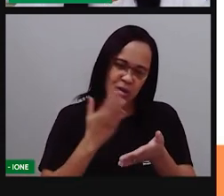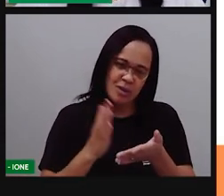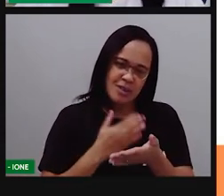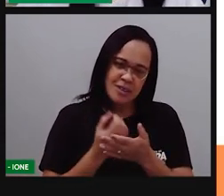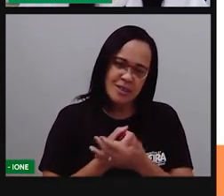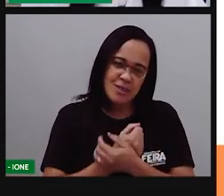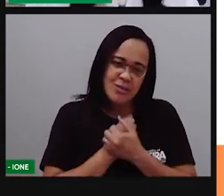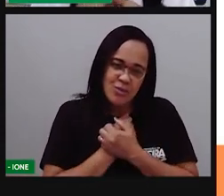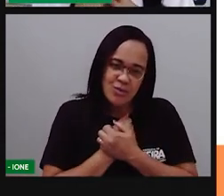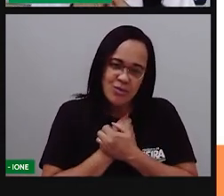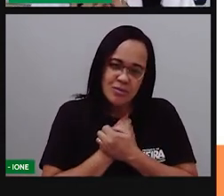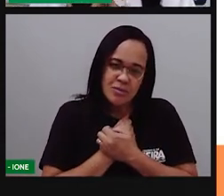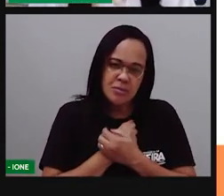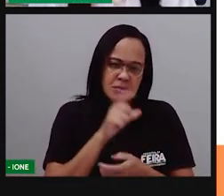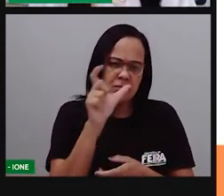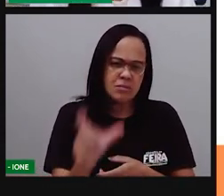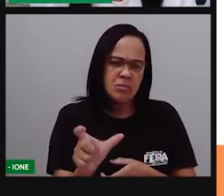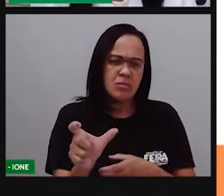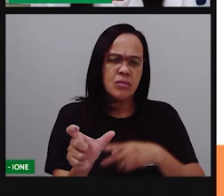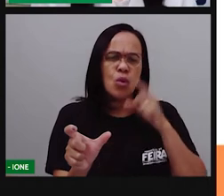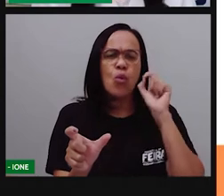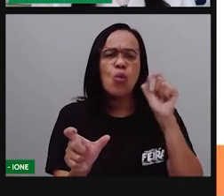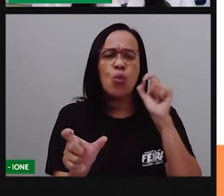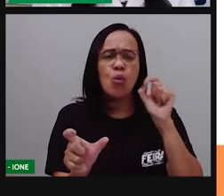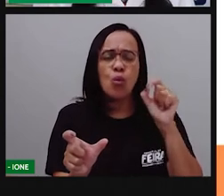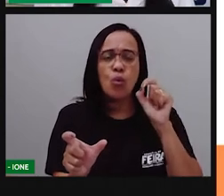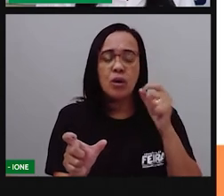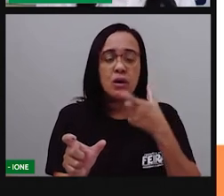segurando o que ele representa